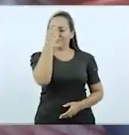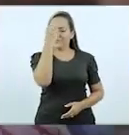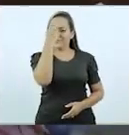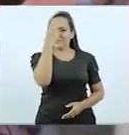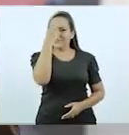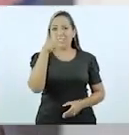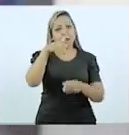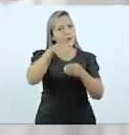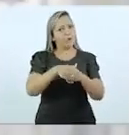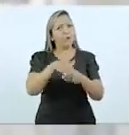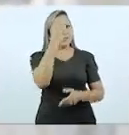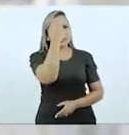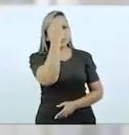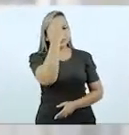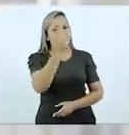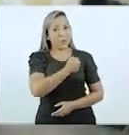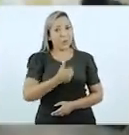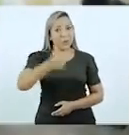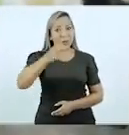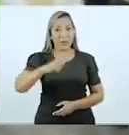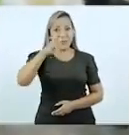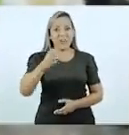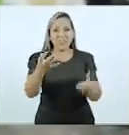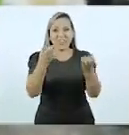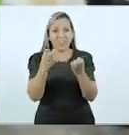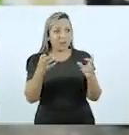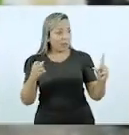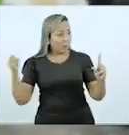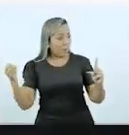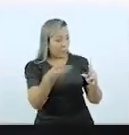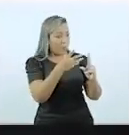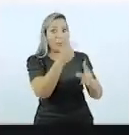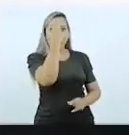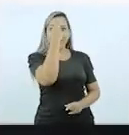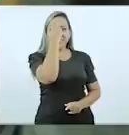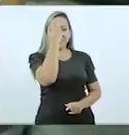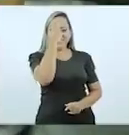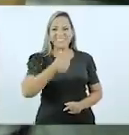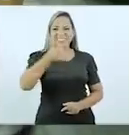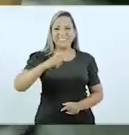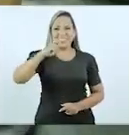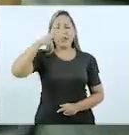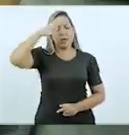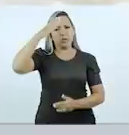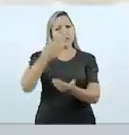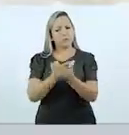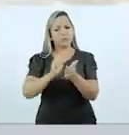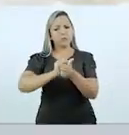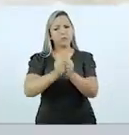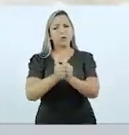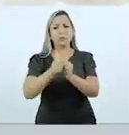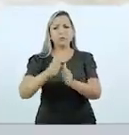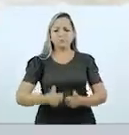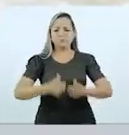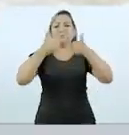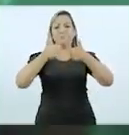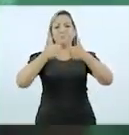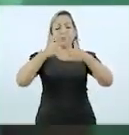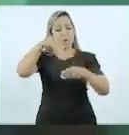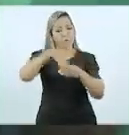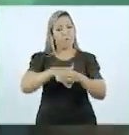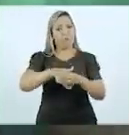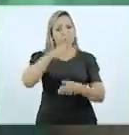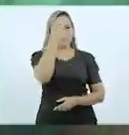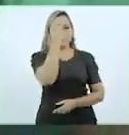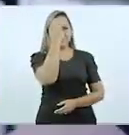Nilvan Ferreira. Voto em Nilvan, número 15. Eu quero o novo, eu quero o Nilvan, eu quero o 15. Acredito no futuro do esporte, por isso que eu voto em